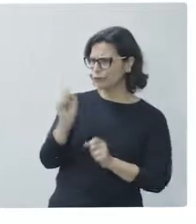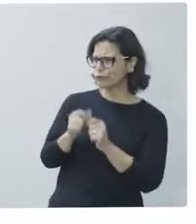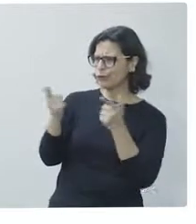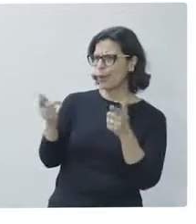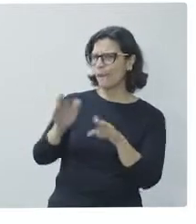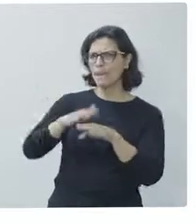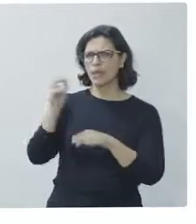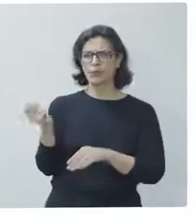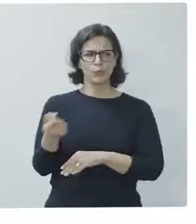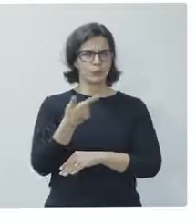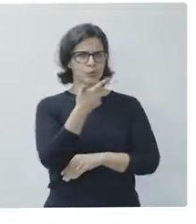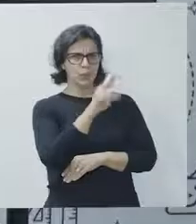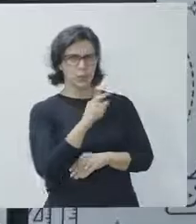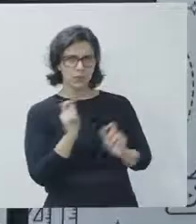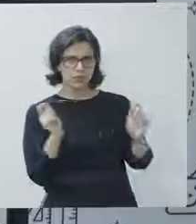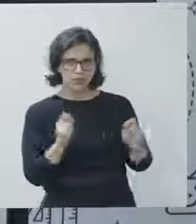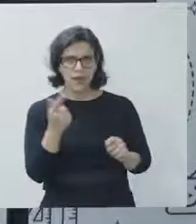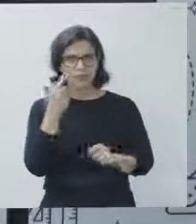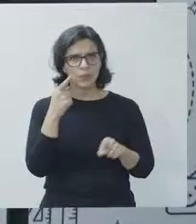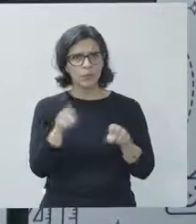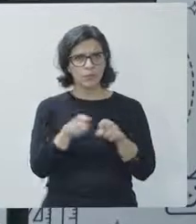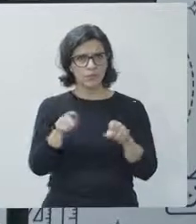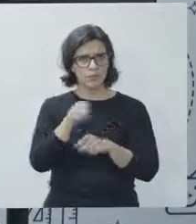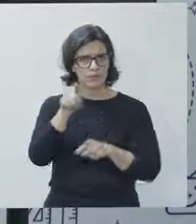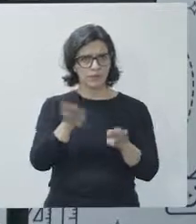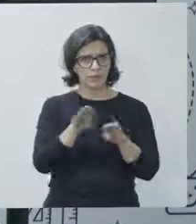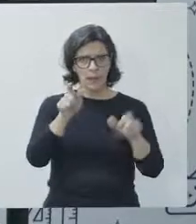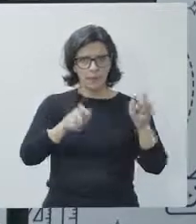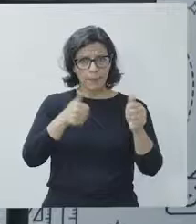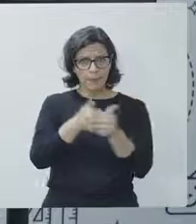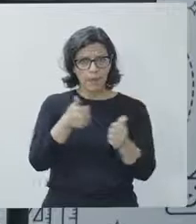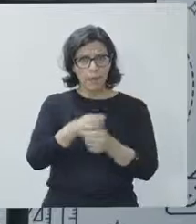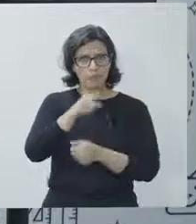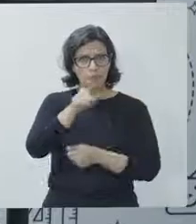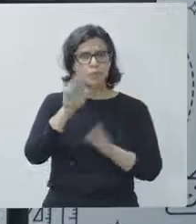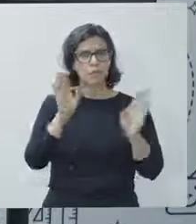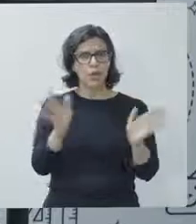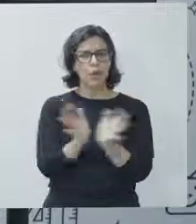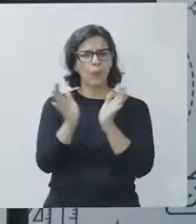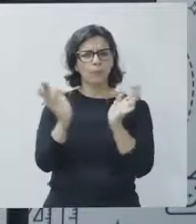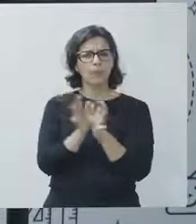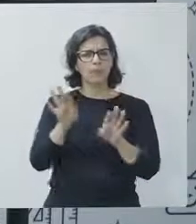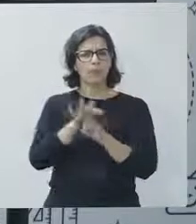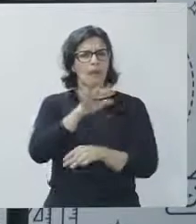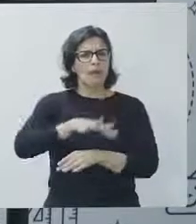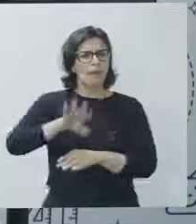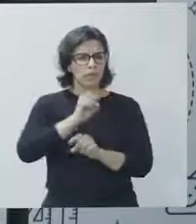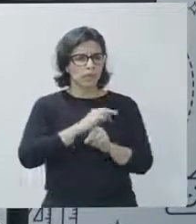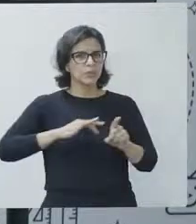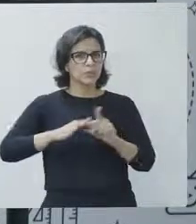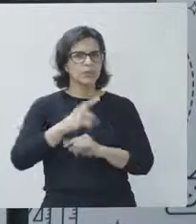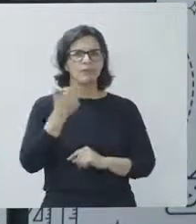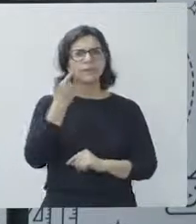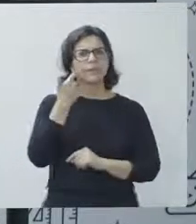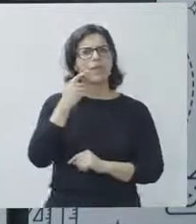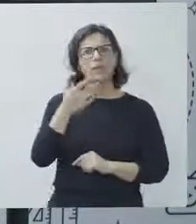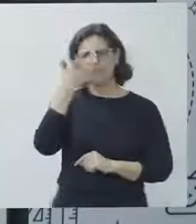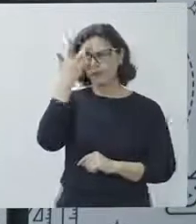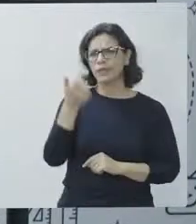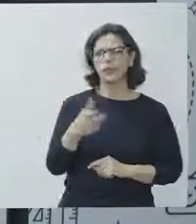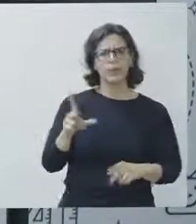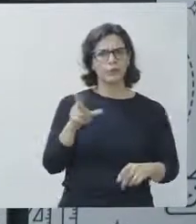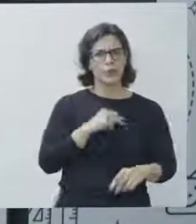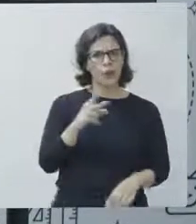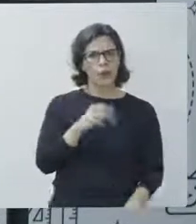aí da sua vida? Até mesmo aí das pessoas que estão próximas a você, no seu ambiente social. Você já ouviu as pessoas falarem